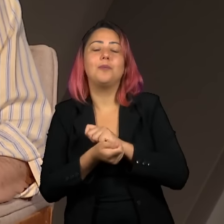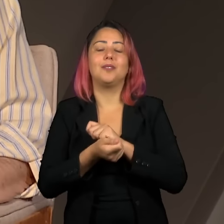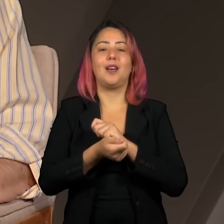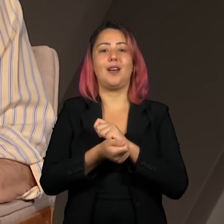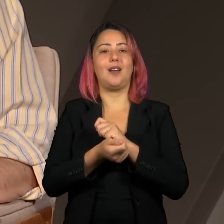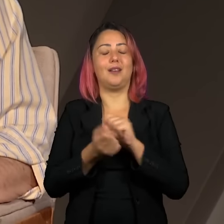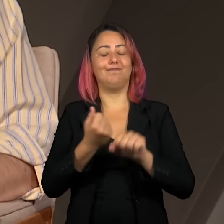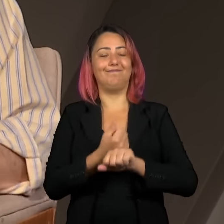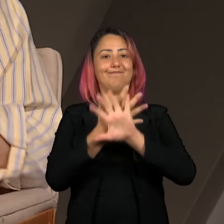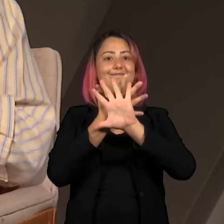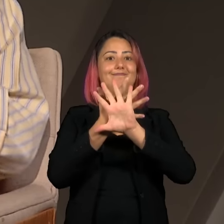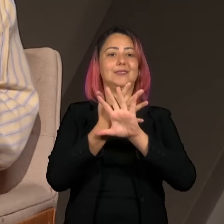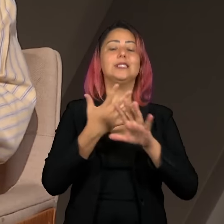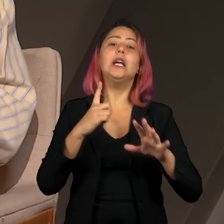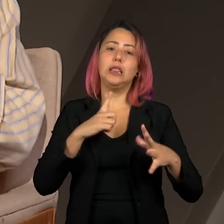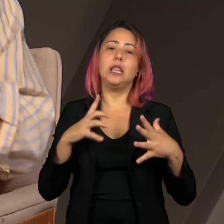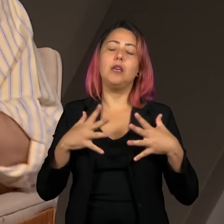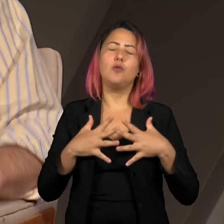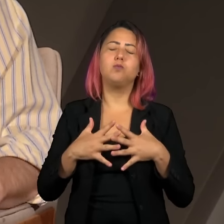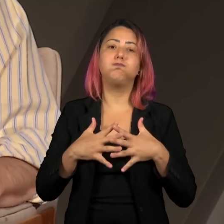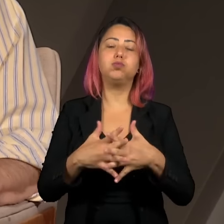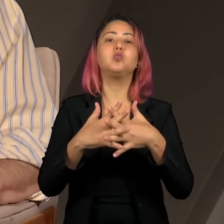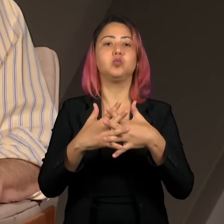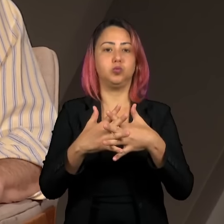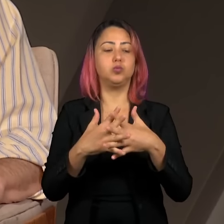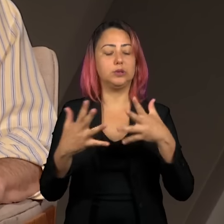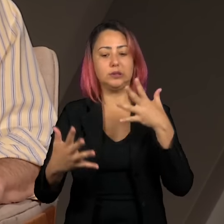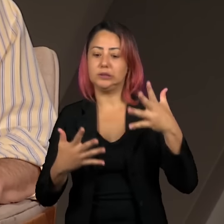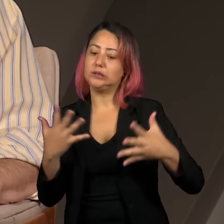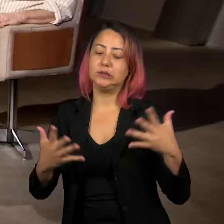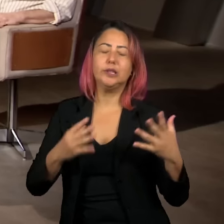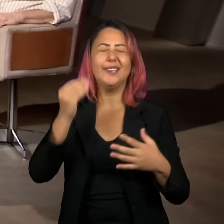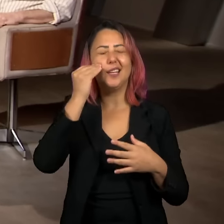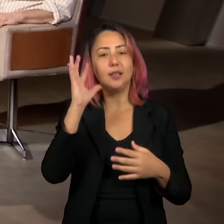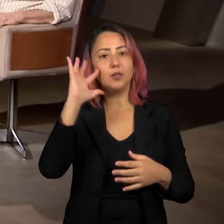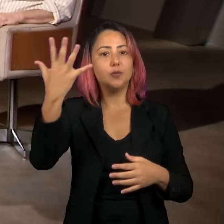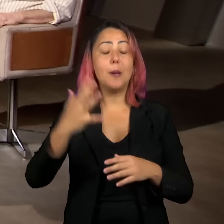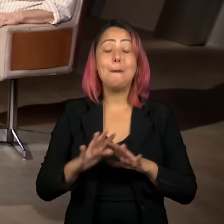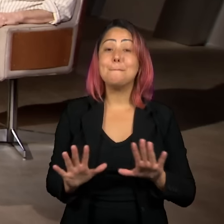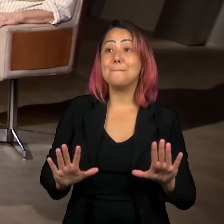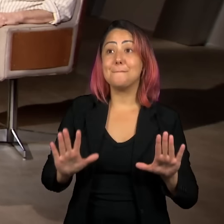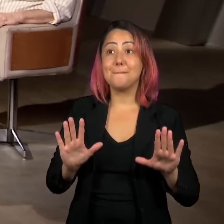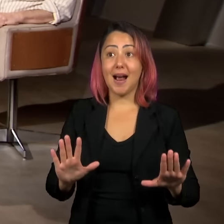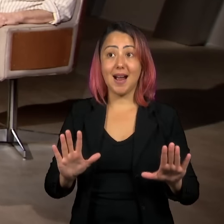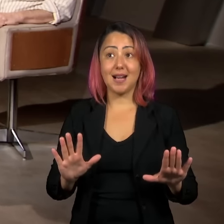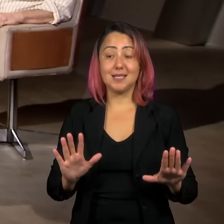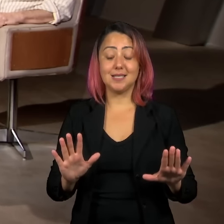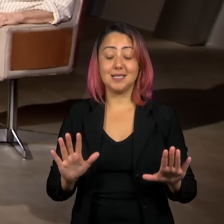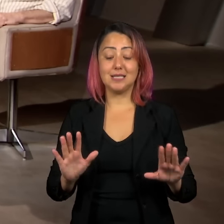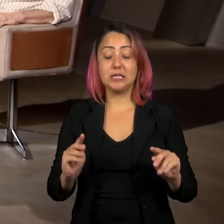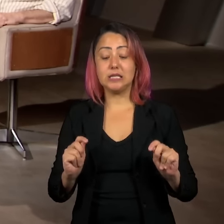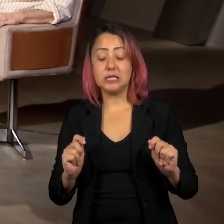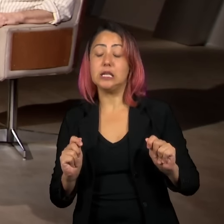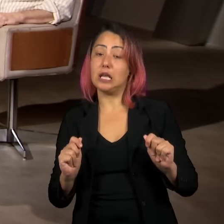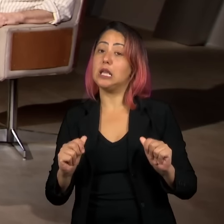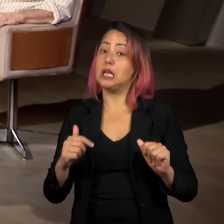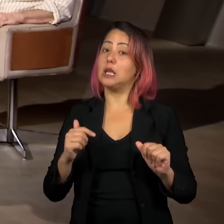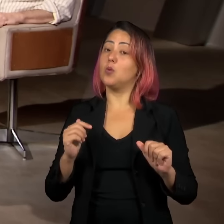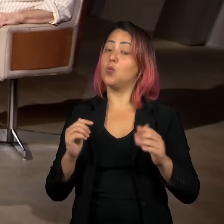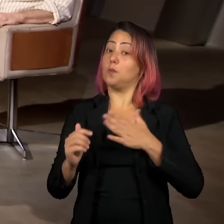determinado conflito vamos dizer assim né que a gente tinha que que resolver e eu acho que isso